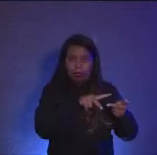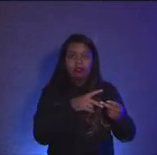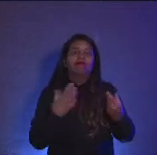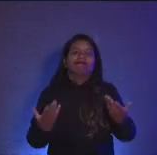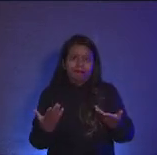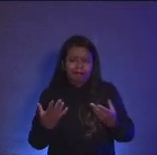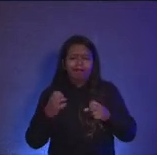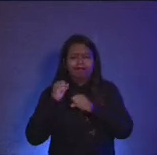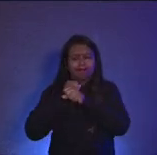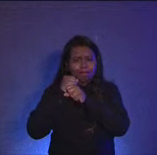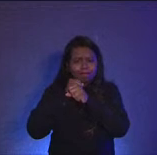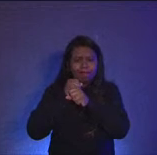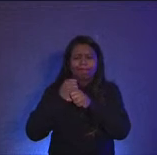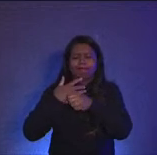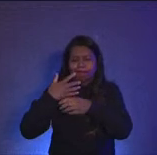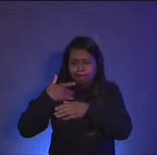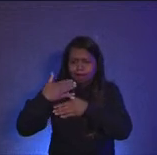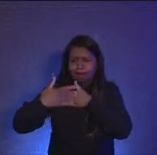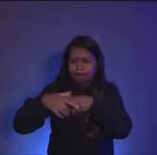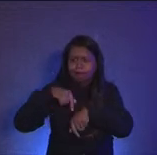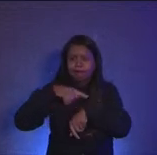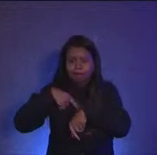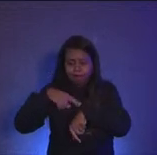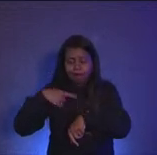nível da insalubridade.